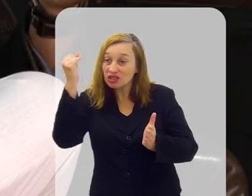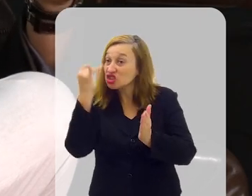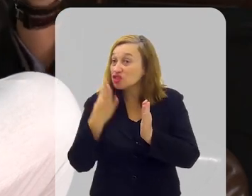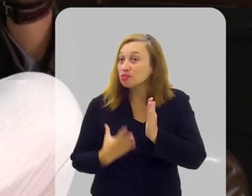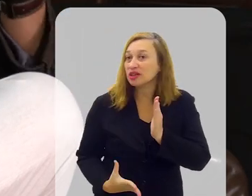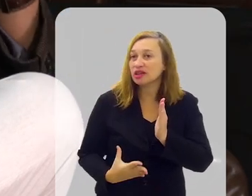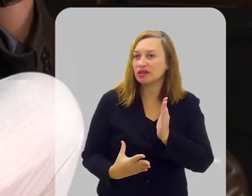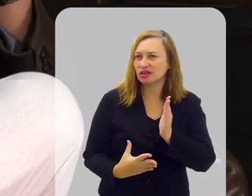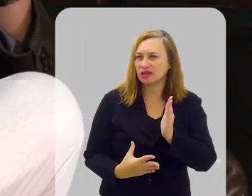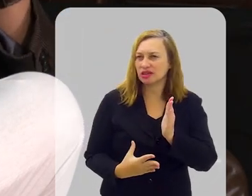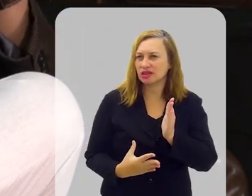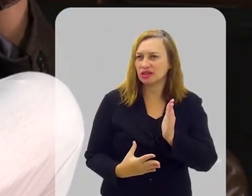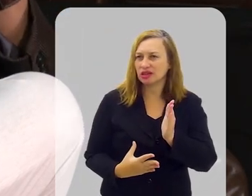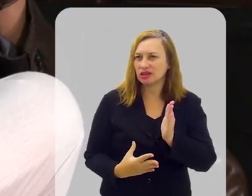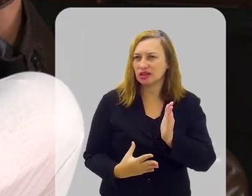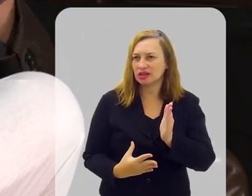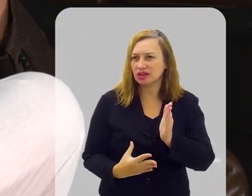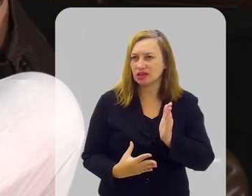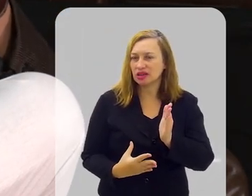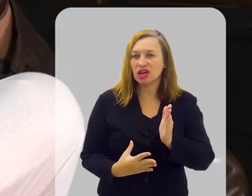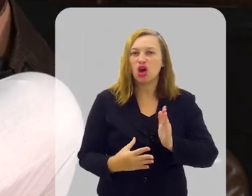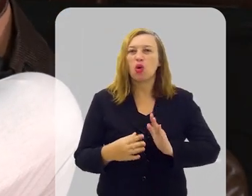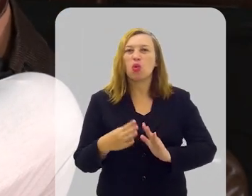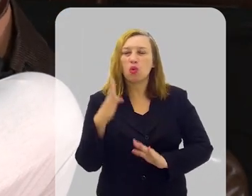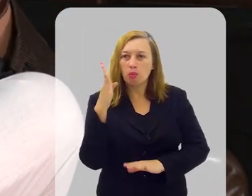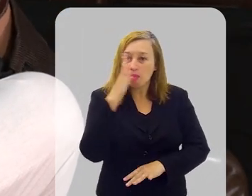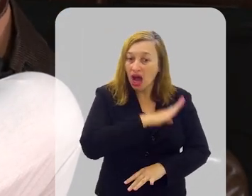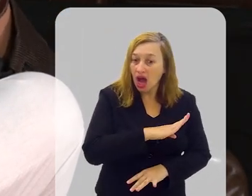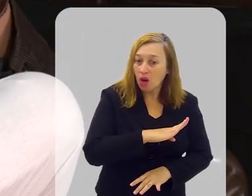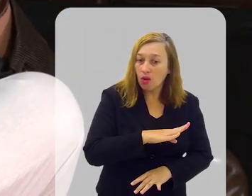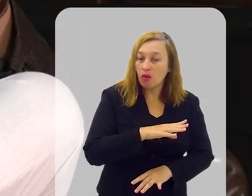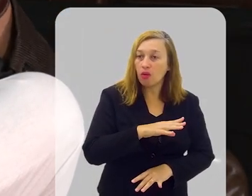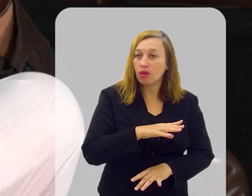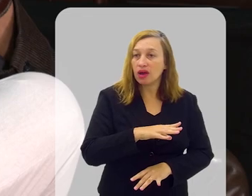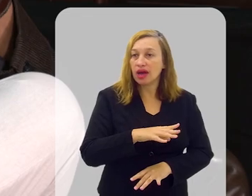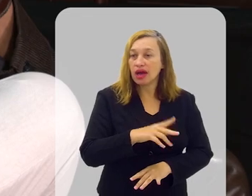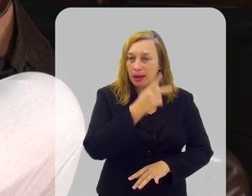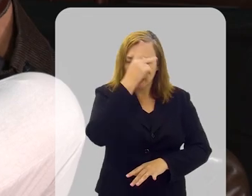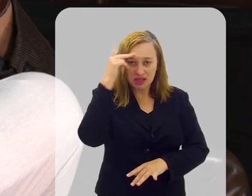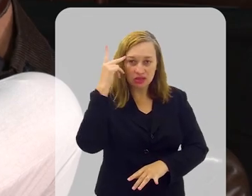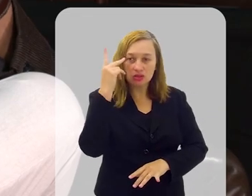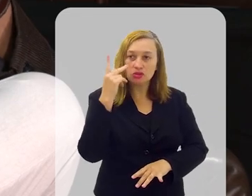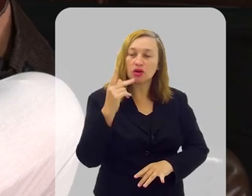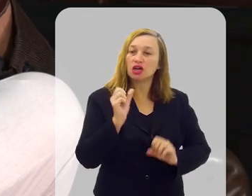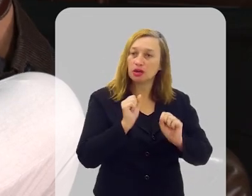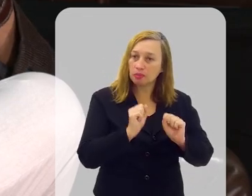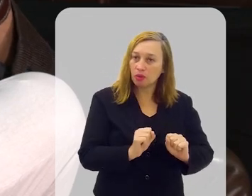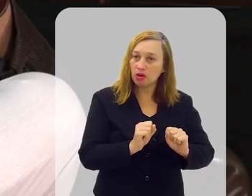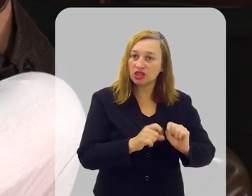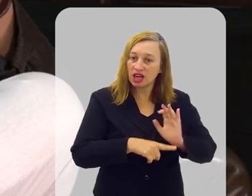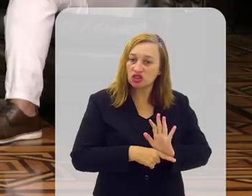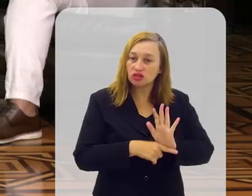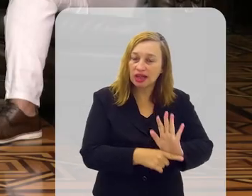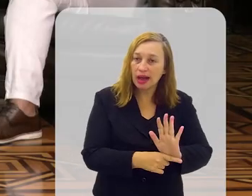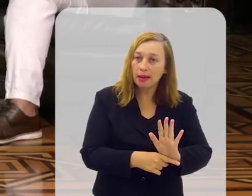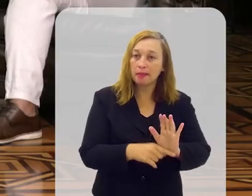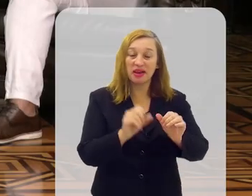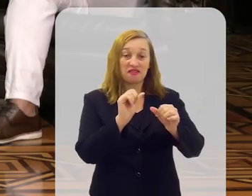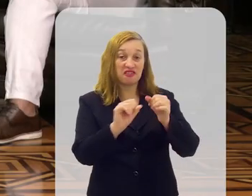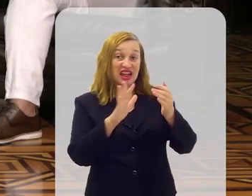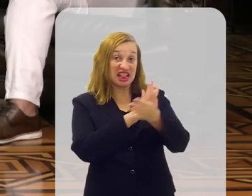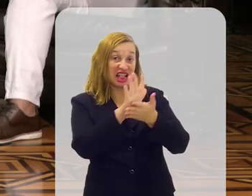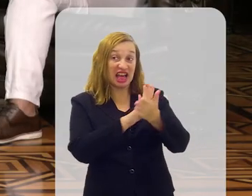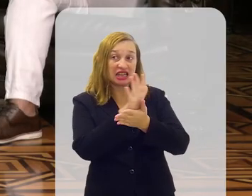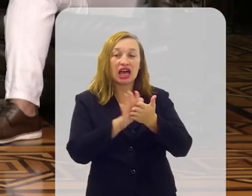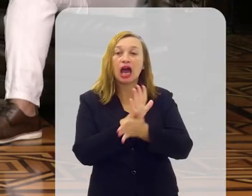ditado popular. O perverso é aquele que pode fazer e, no fundo, não faz absolutamente